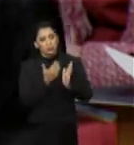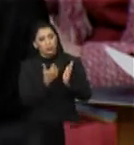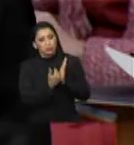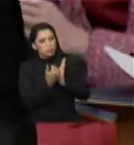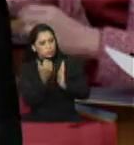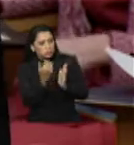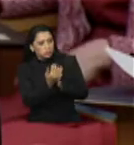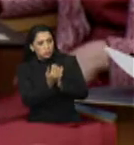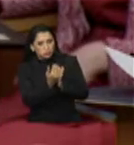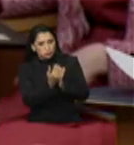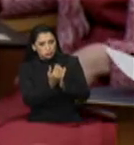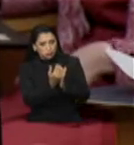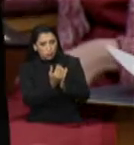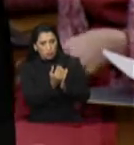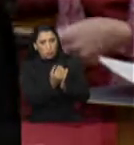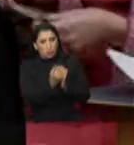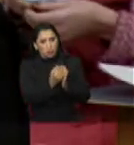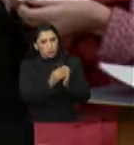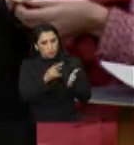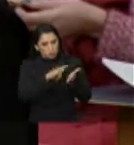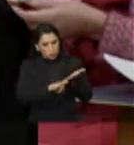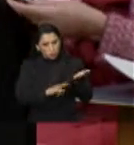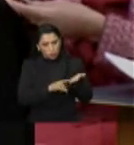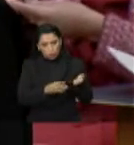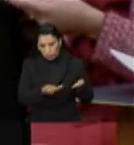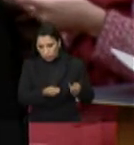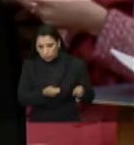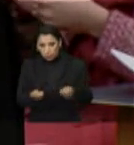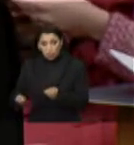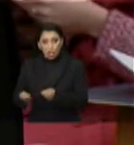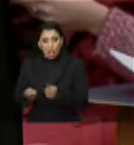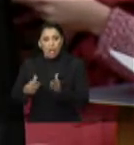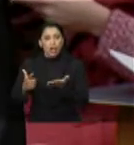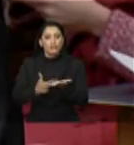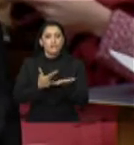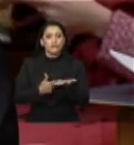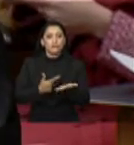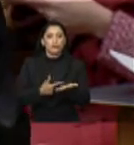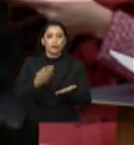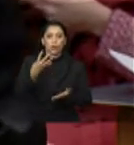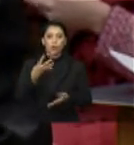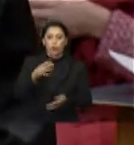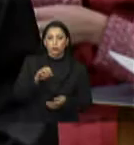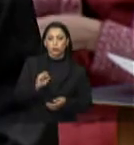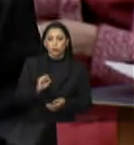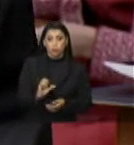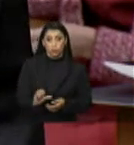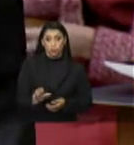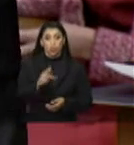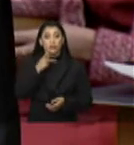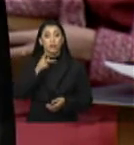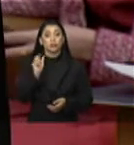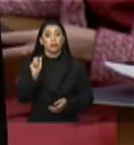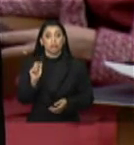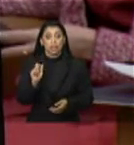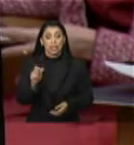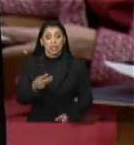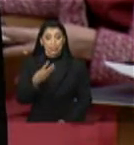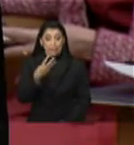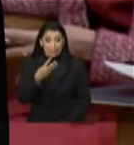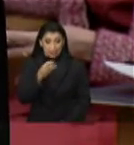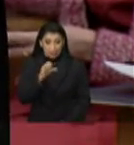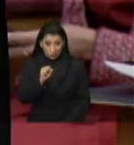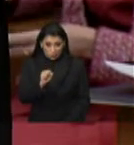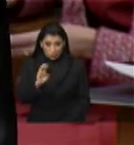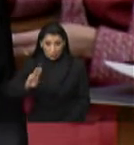petição de folhas quatro oito nove dizendo precisamente que o valor de 38 milhões